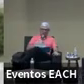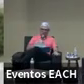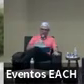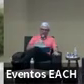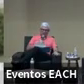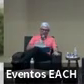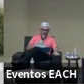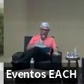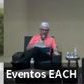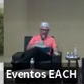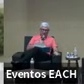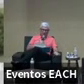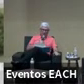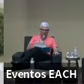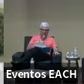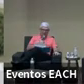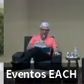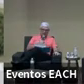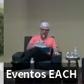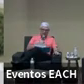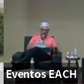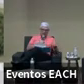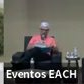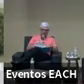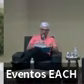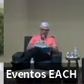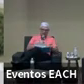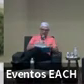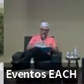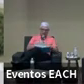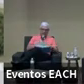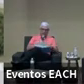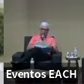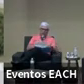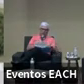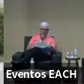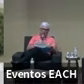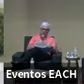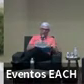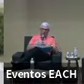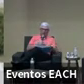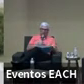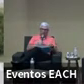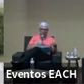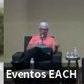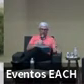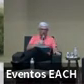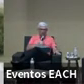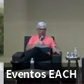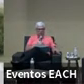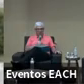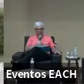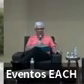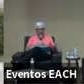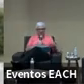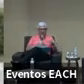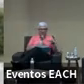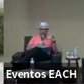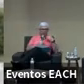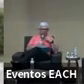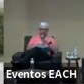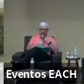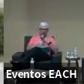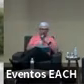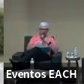pela Fundação Getúlio Vargas. Entre 2008 e 2009 coordenou o Ano da França no Brasil. Faz